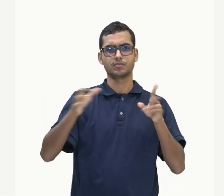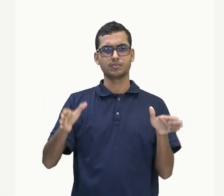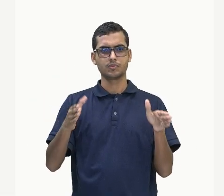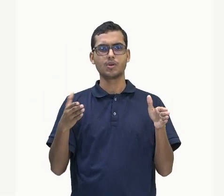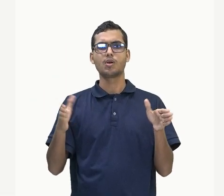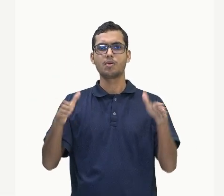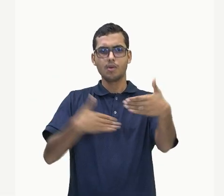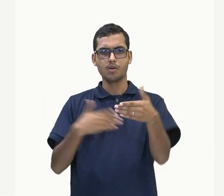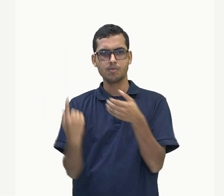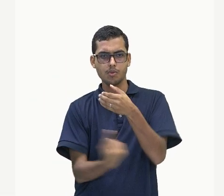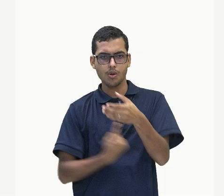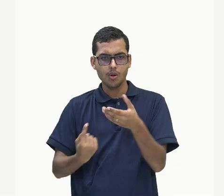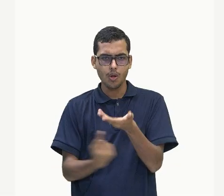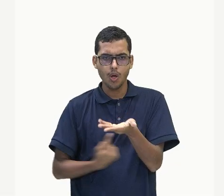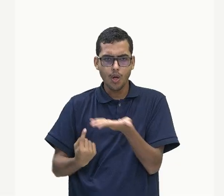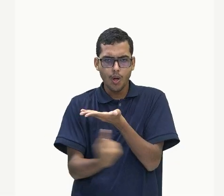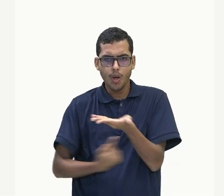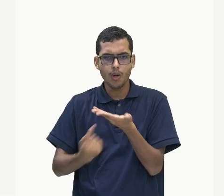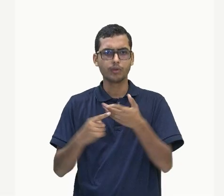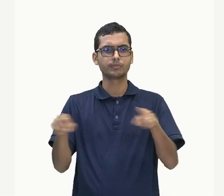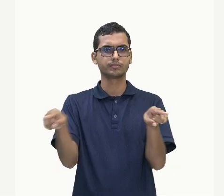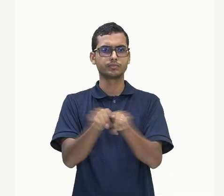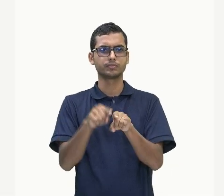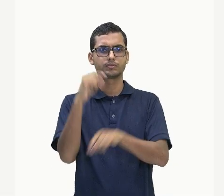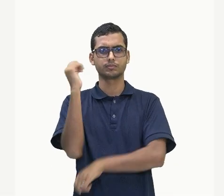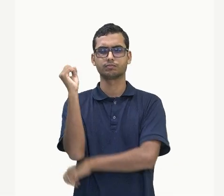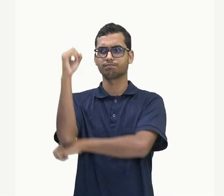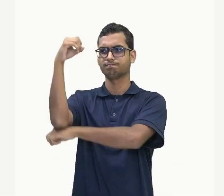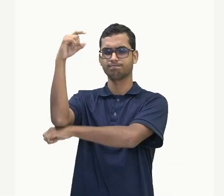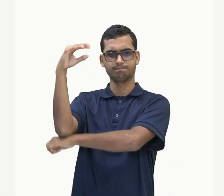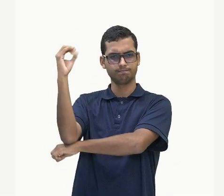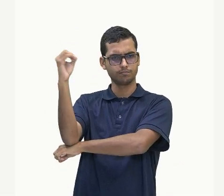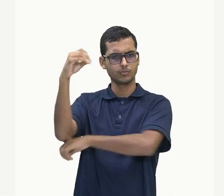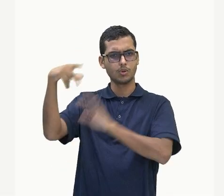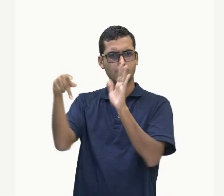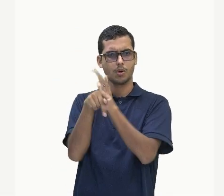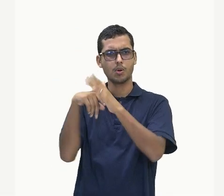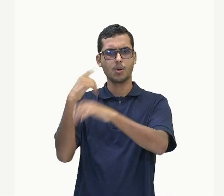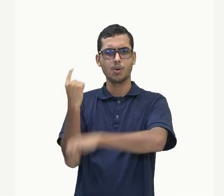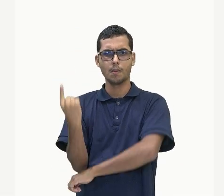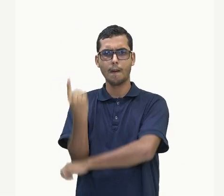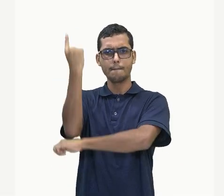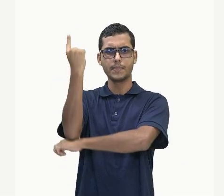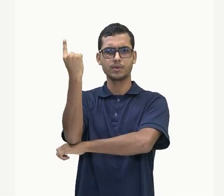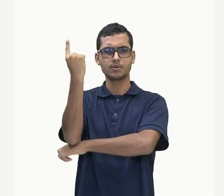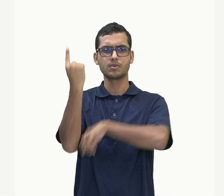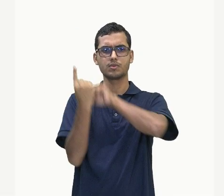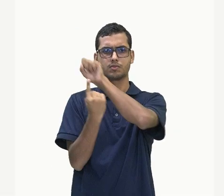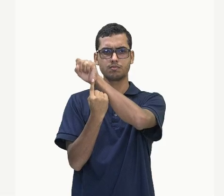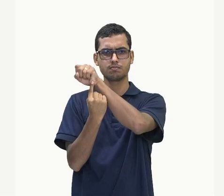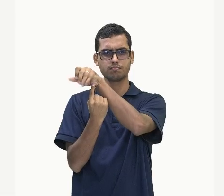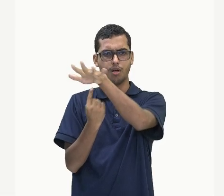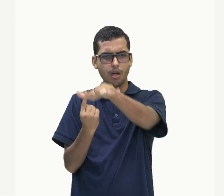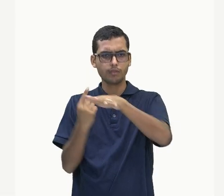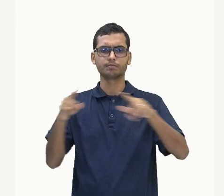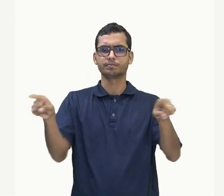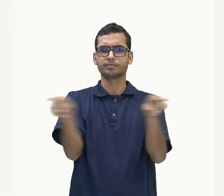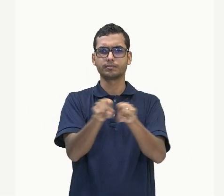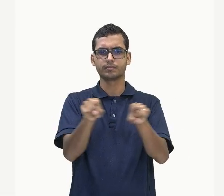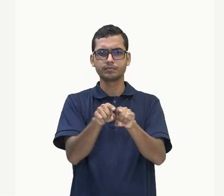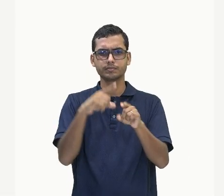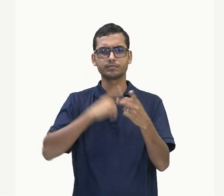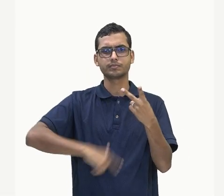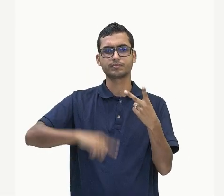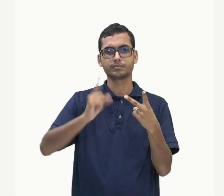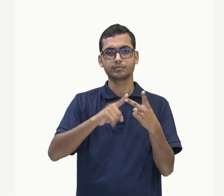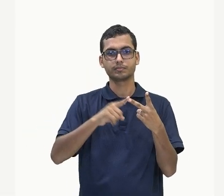infravermelho, a luz visível, ultravioleta, raios e os raios X e raios gama.